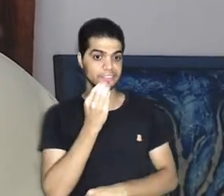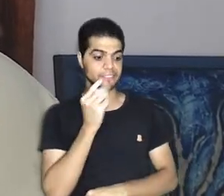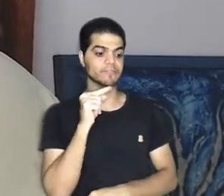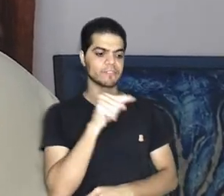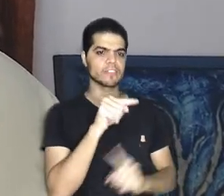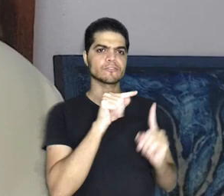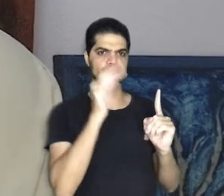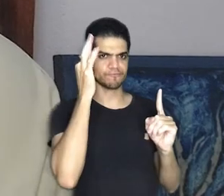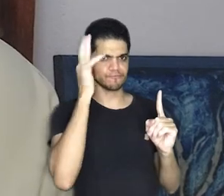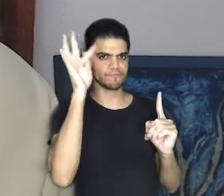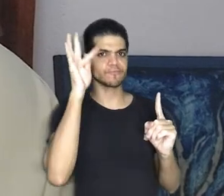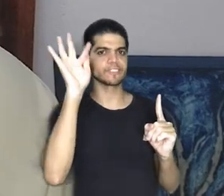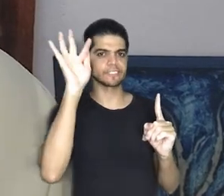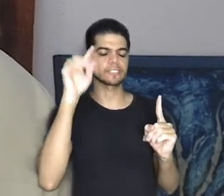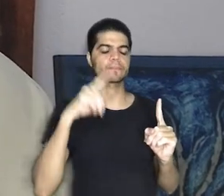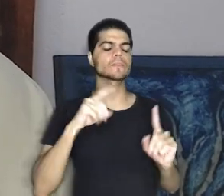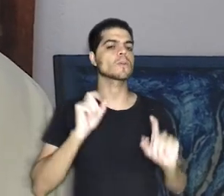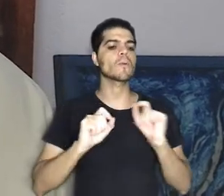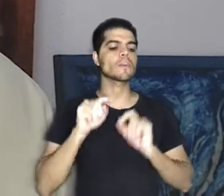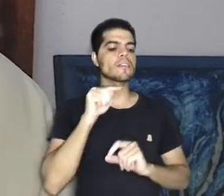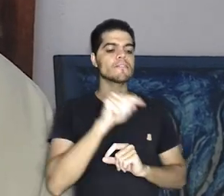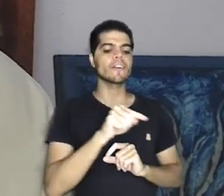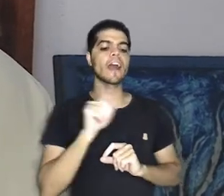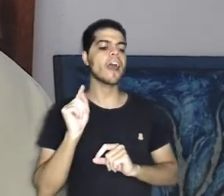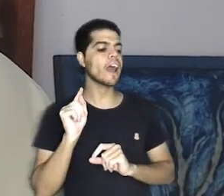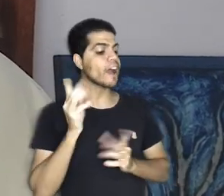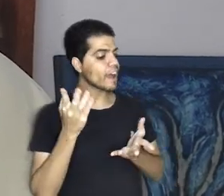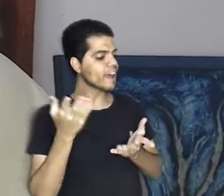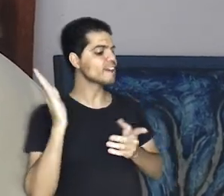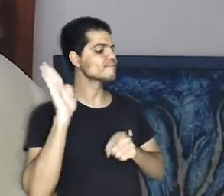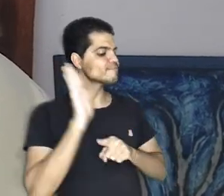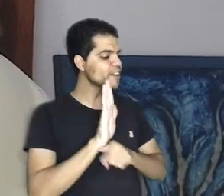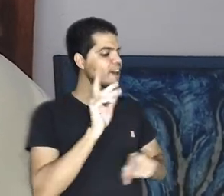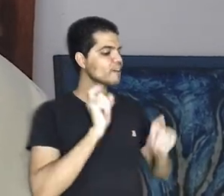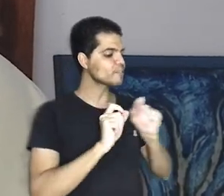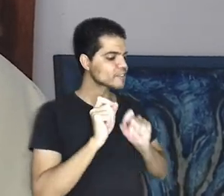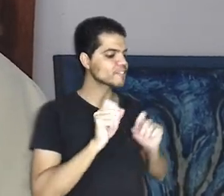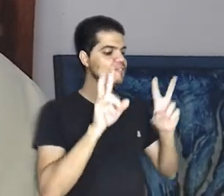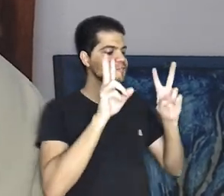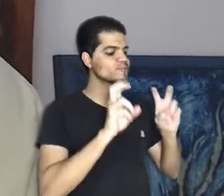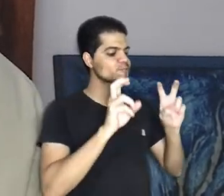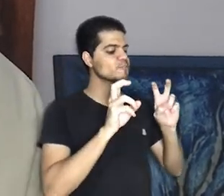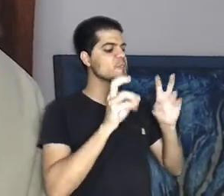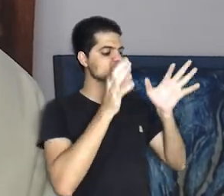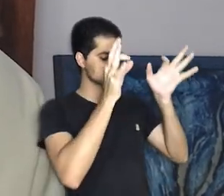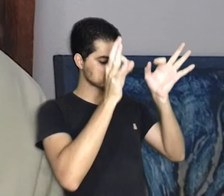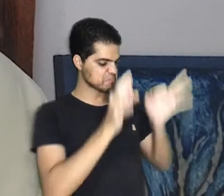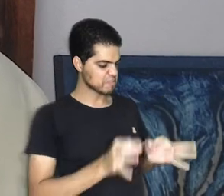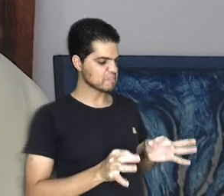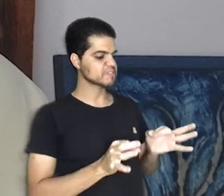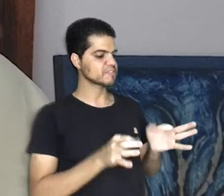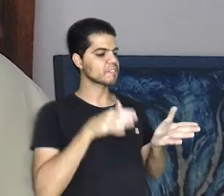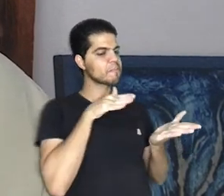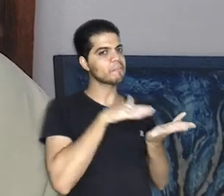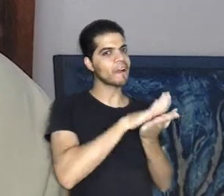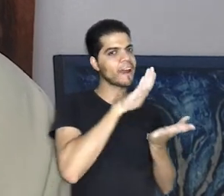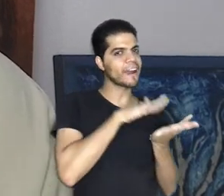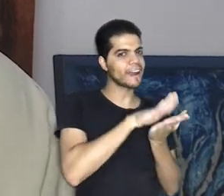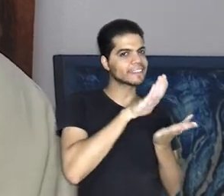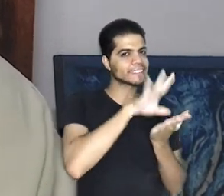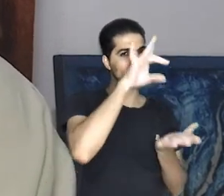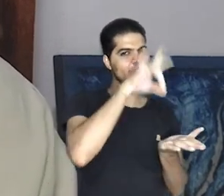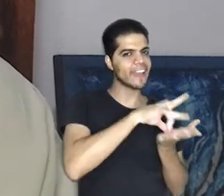francês, que irá receber, inclusive do próprio imperador, o título de impressor